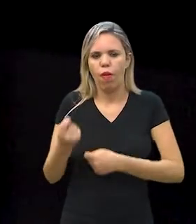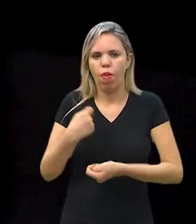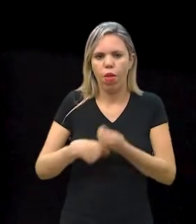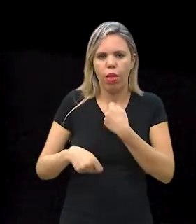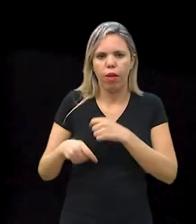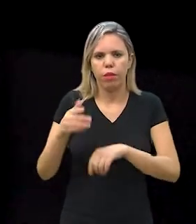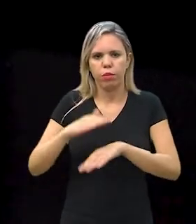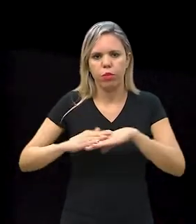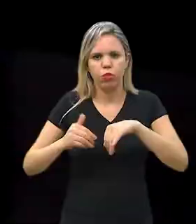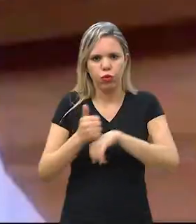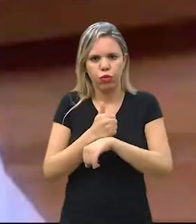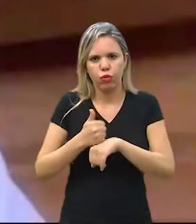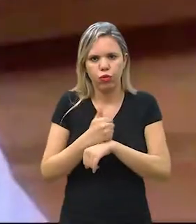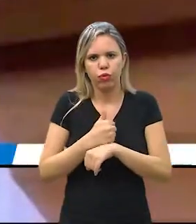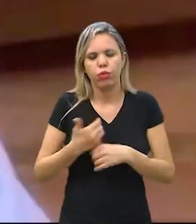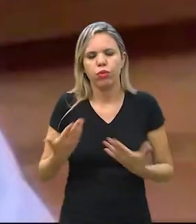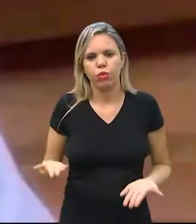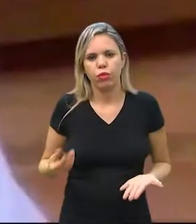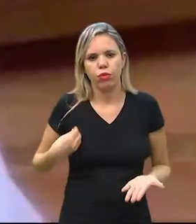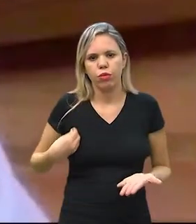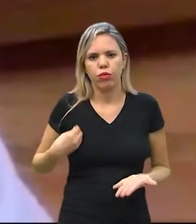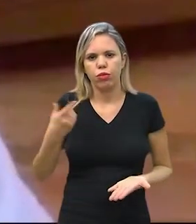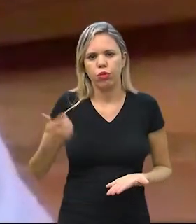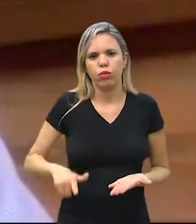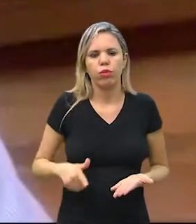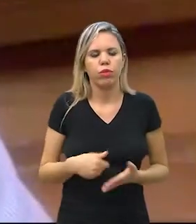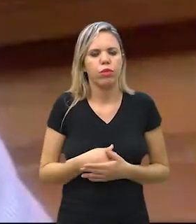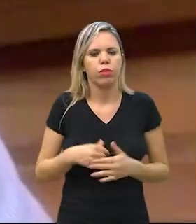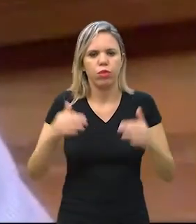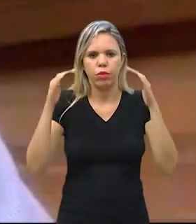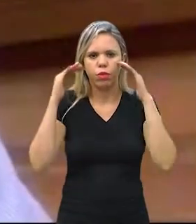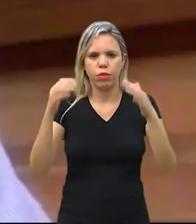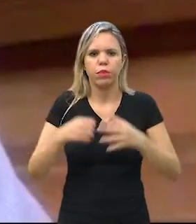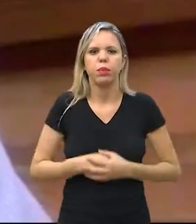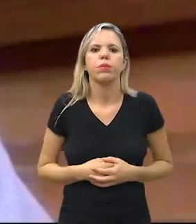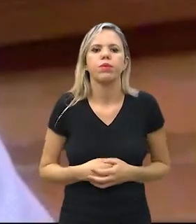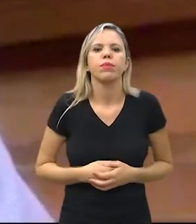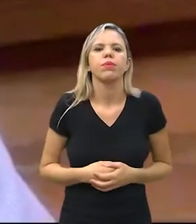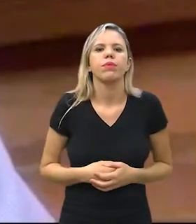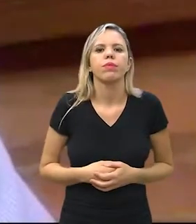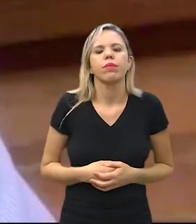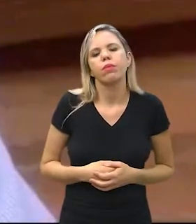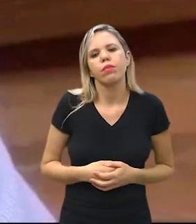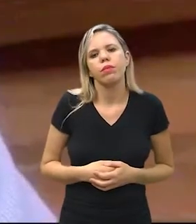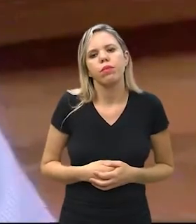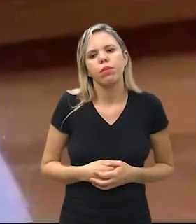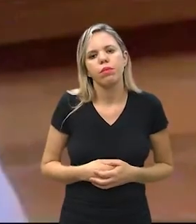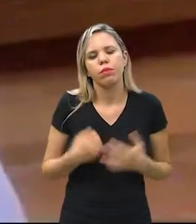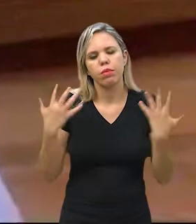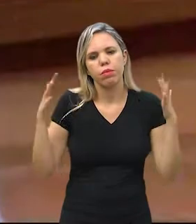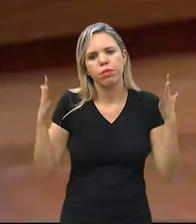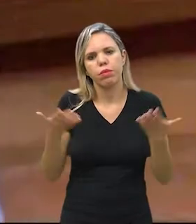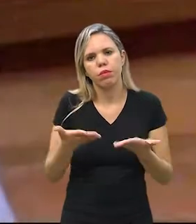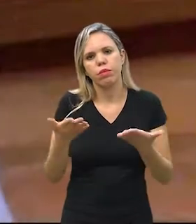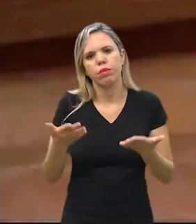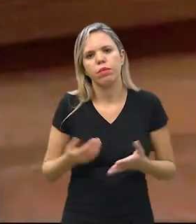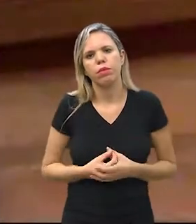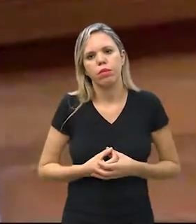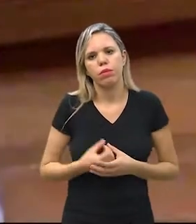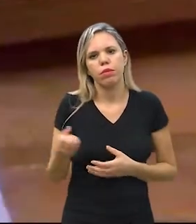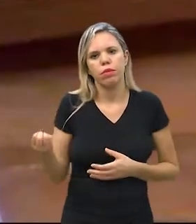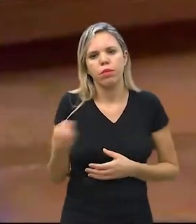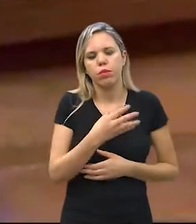esse networking profissional? É um privilégio estar aqui novamente, uma honra e parabéns aí